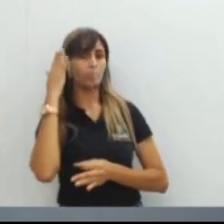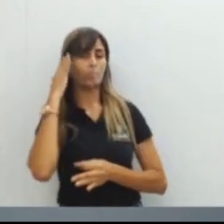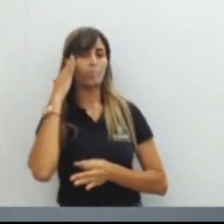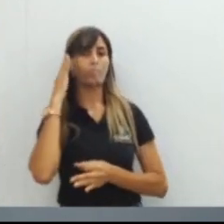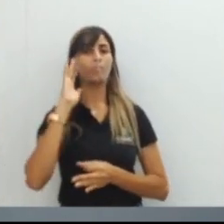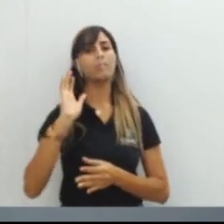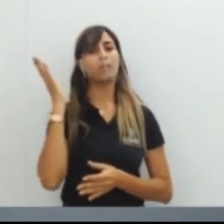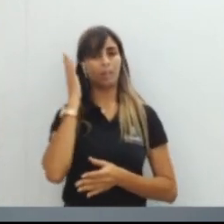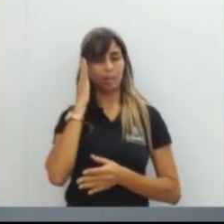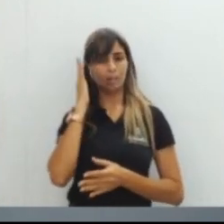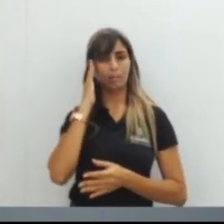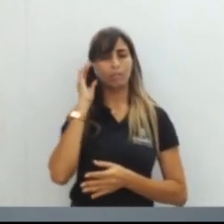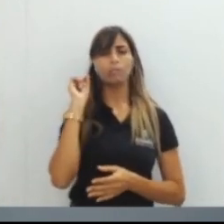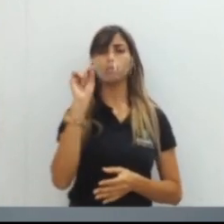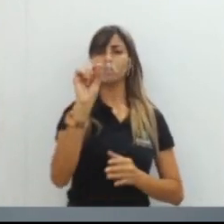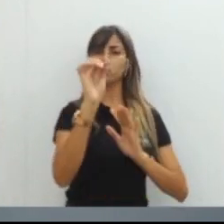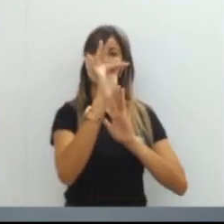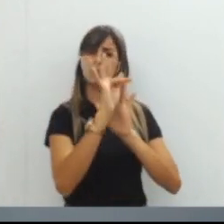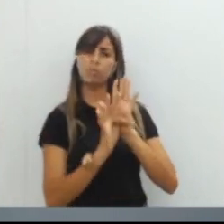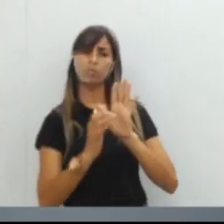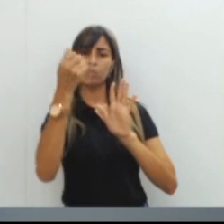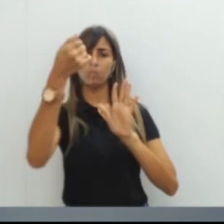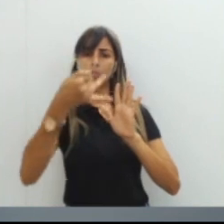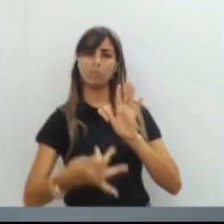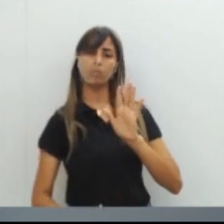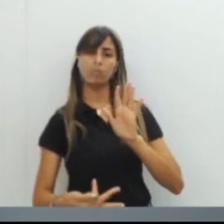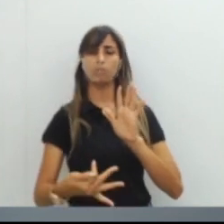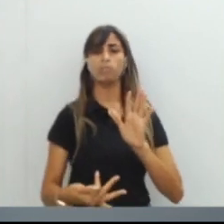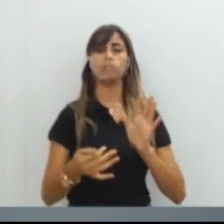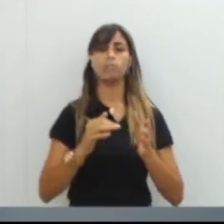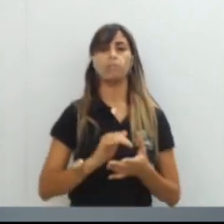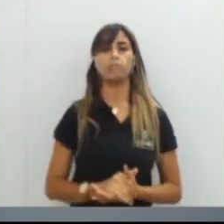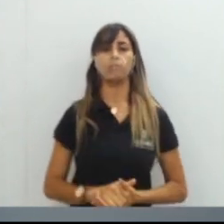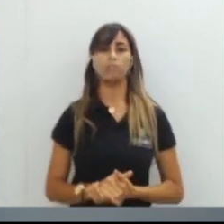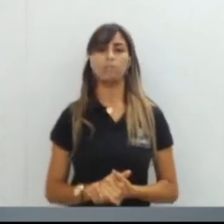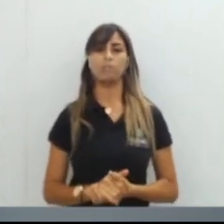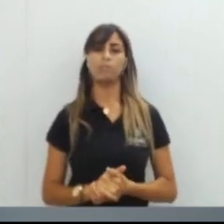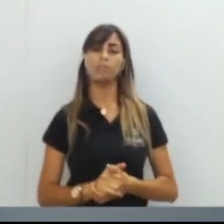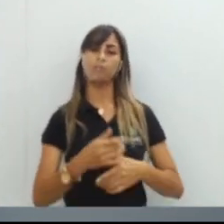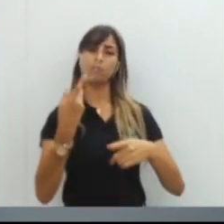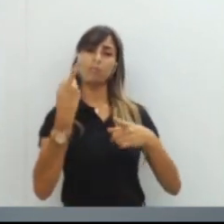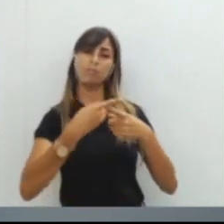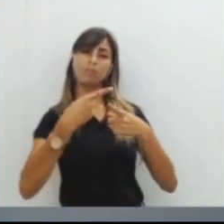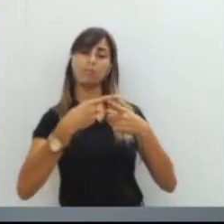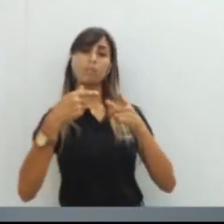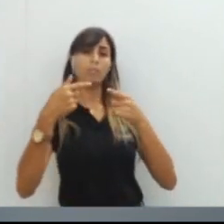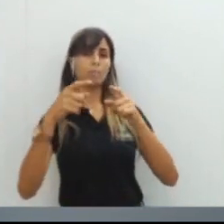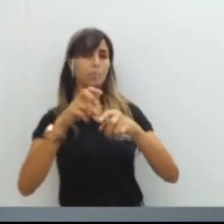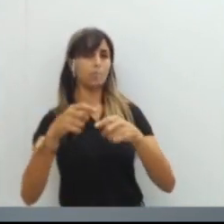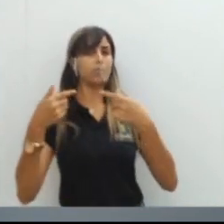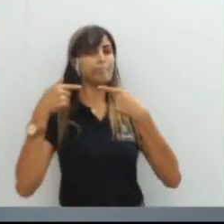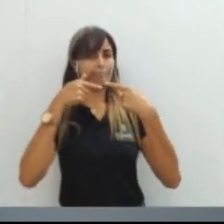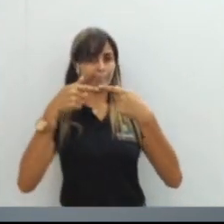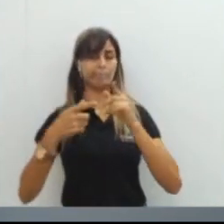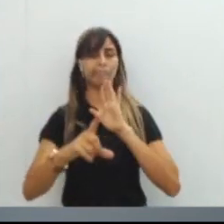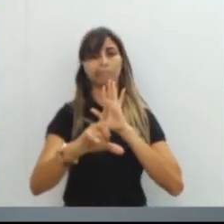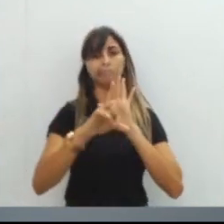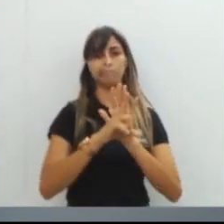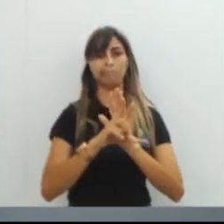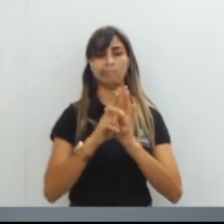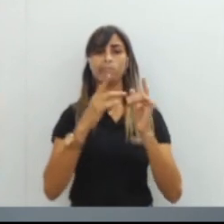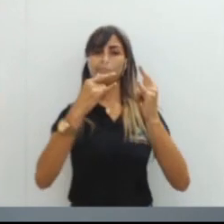esse texto, né? O que o texto está dizendo? O texto está dizendo que, por lei, as unidades de conservação